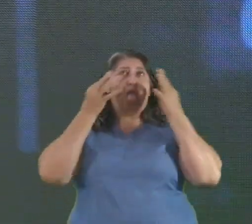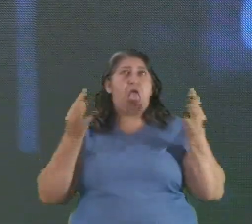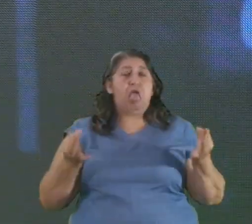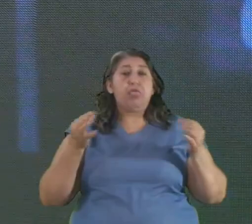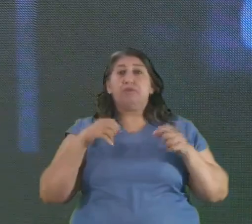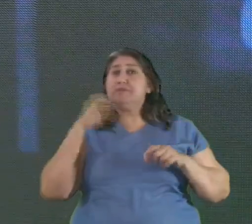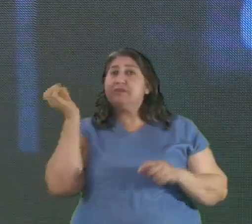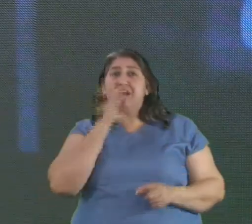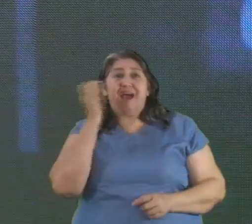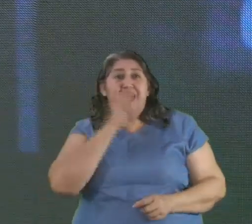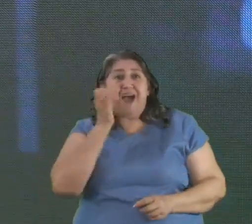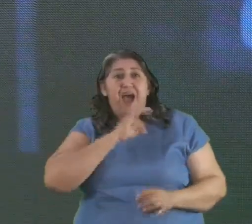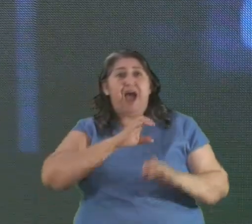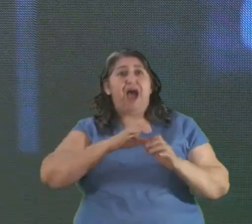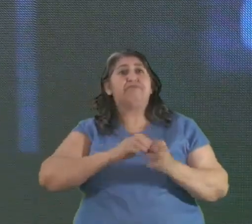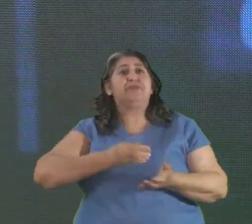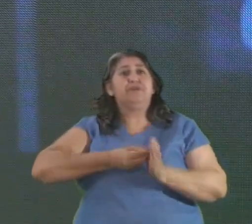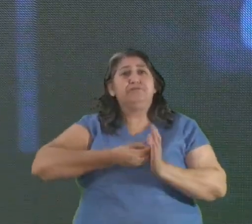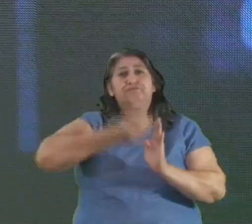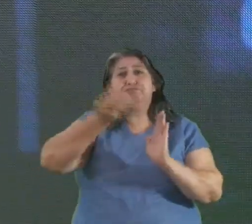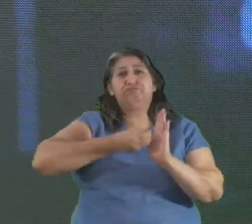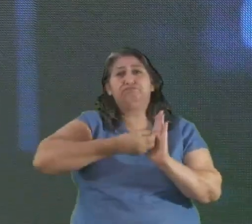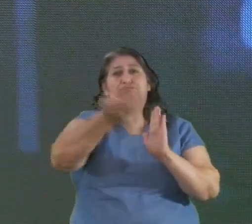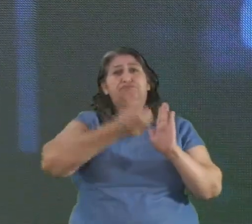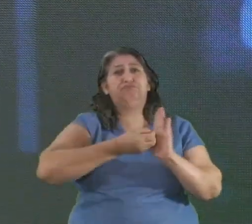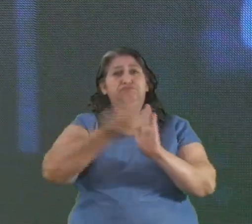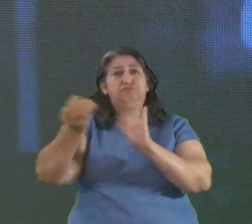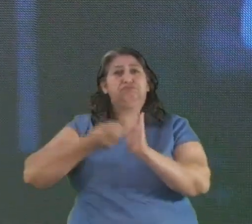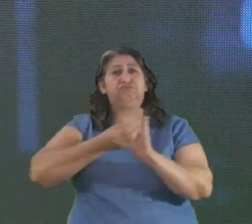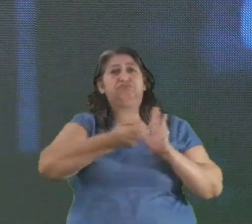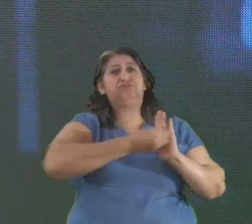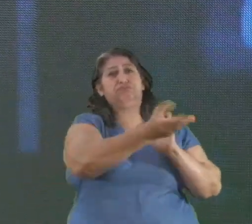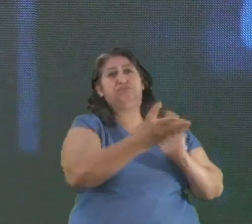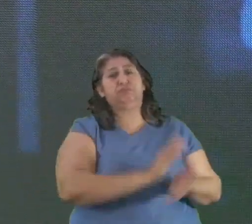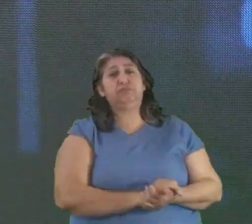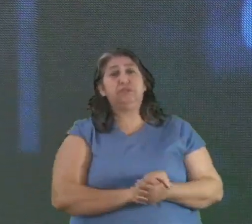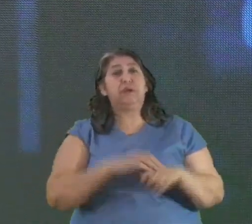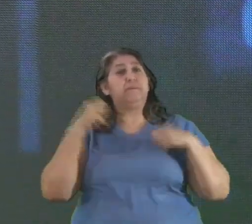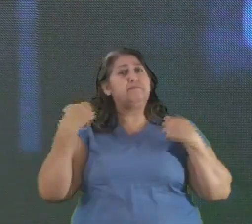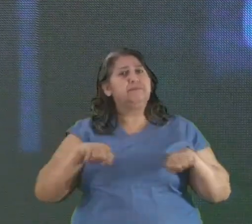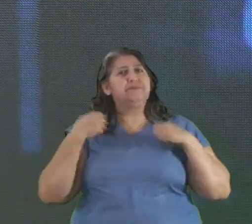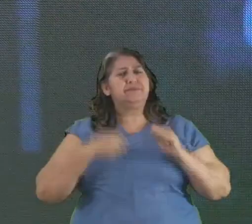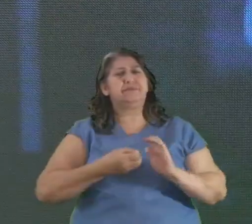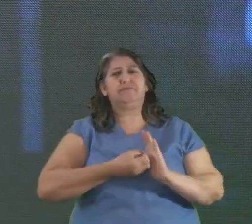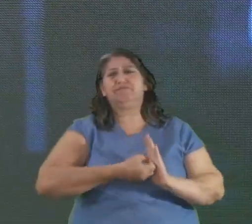que acelerar e levar o evangelho de Jesus. Temos que